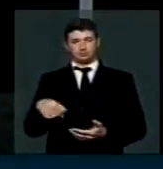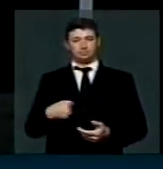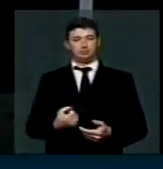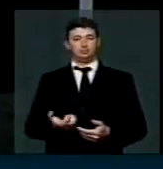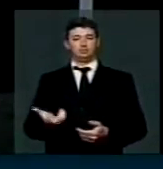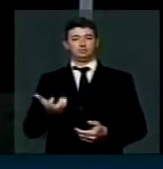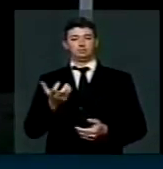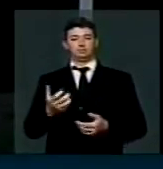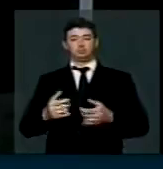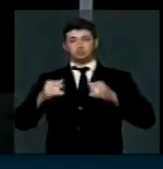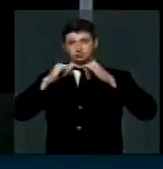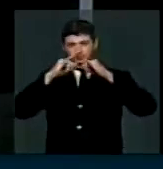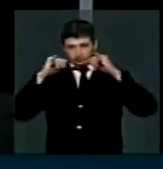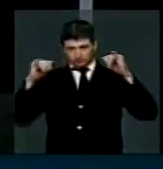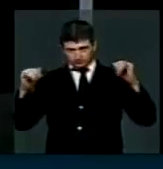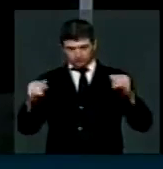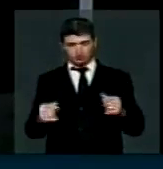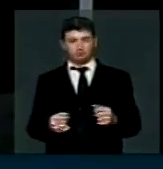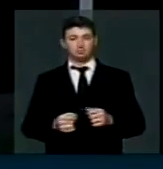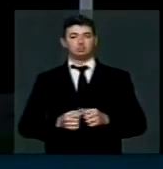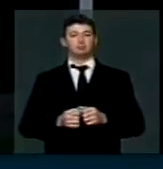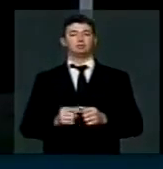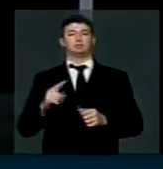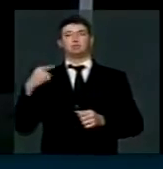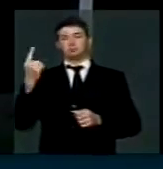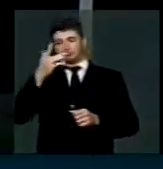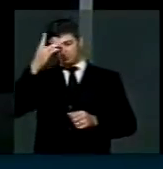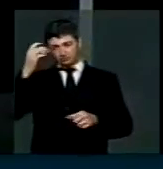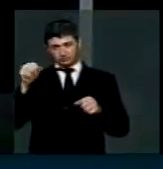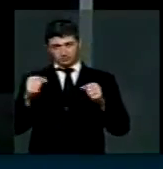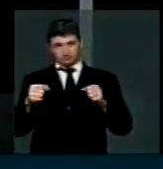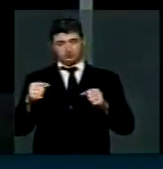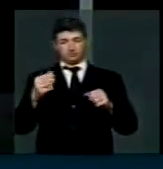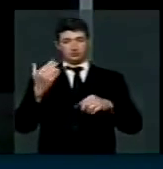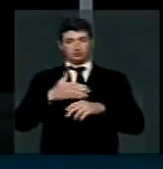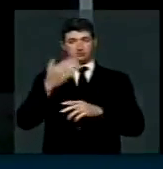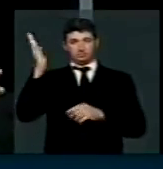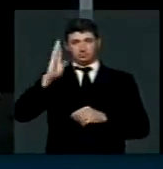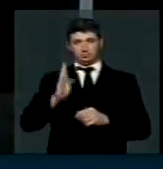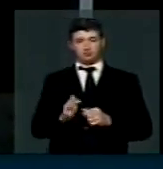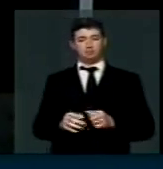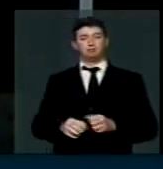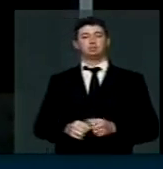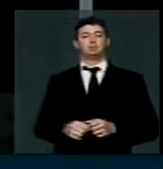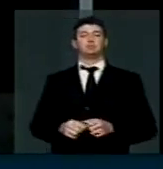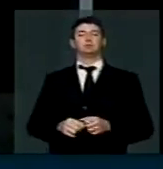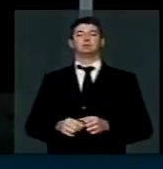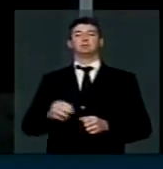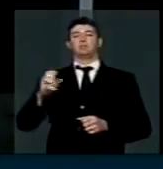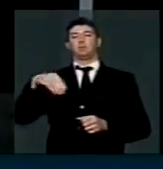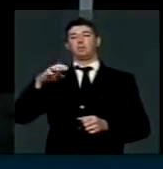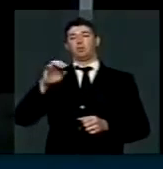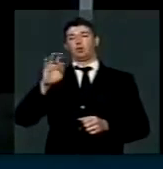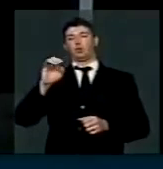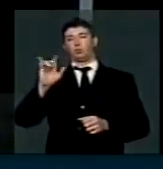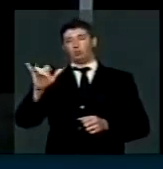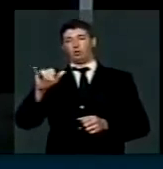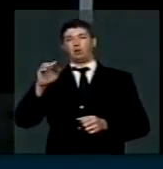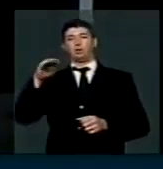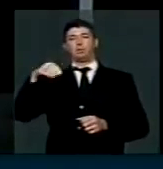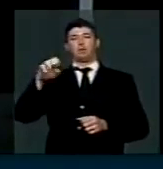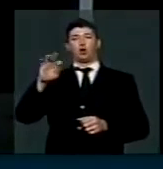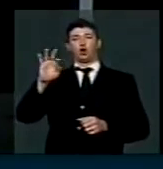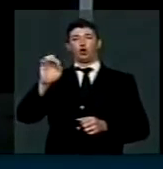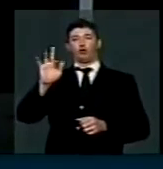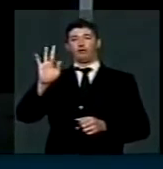quero comunicar aos mototaxistas do Brasil, aos motoboys e motofretes, que